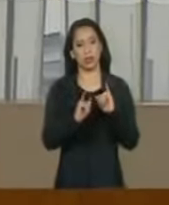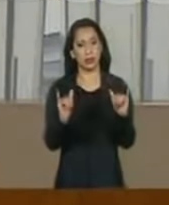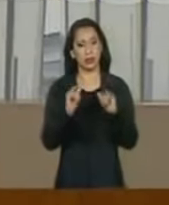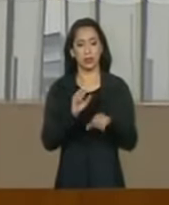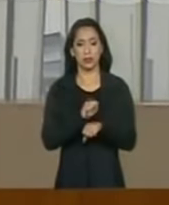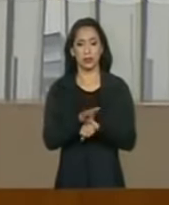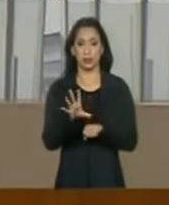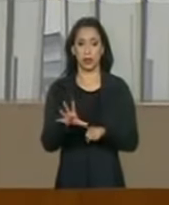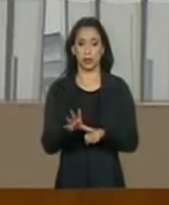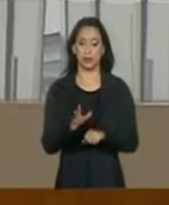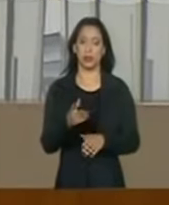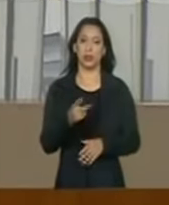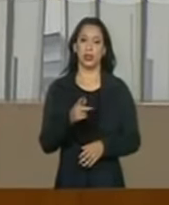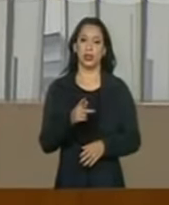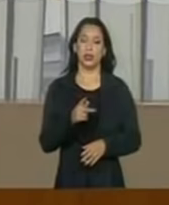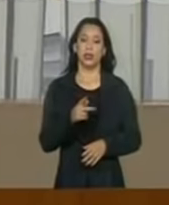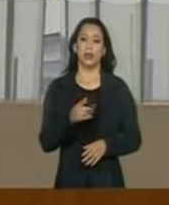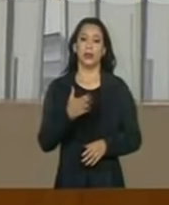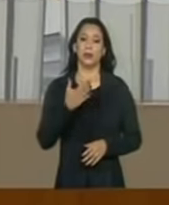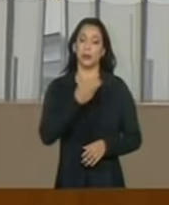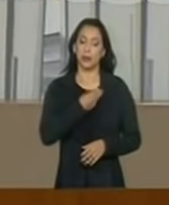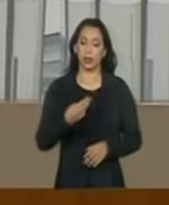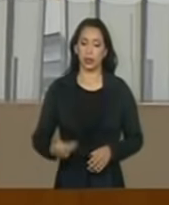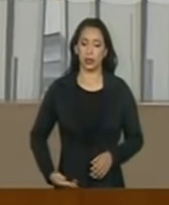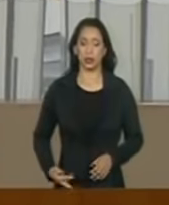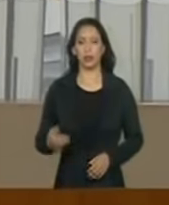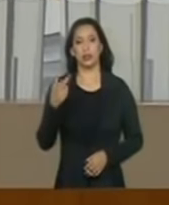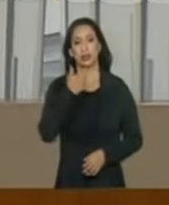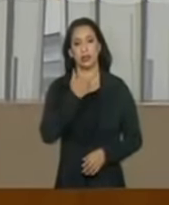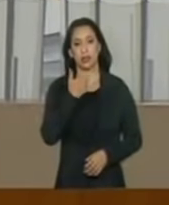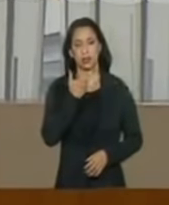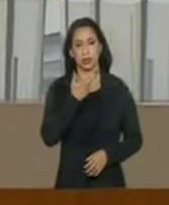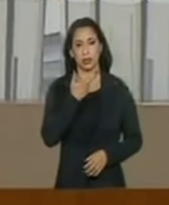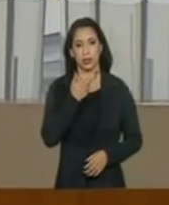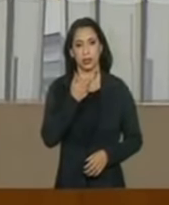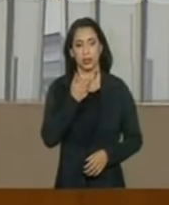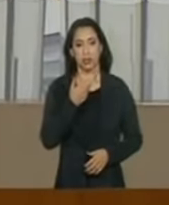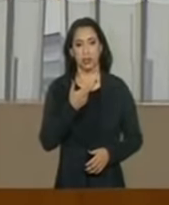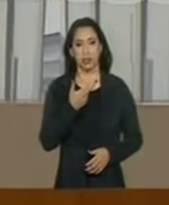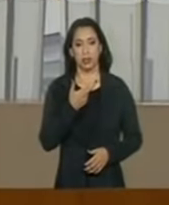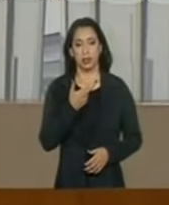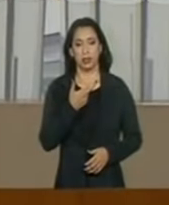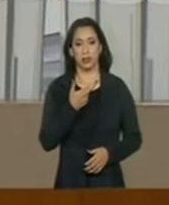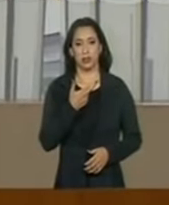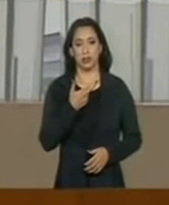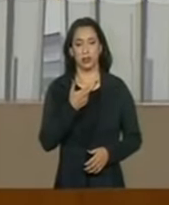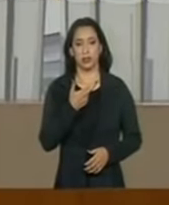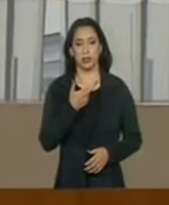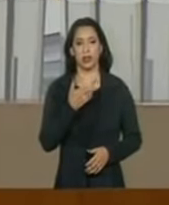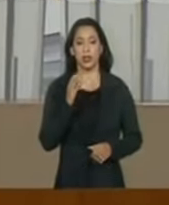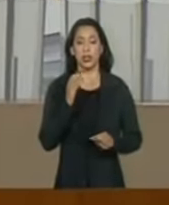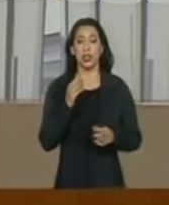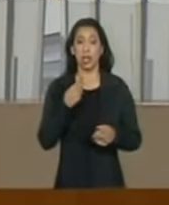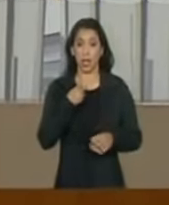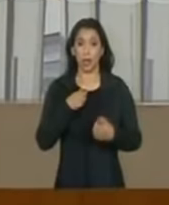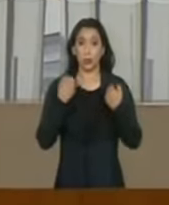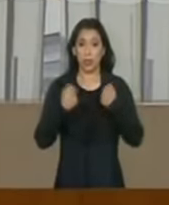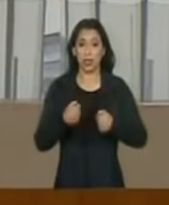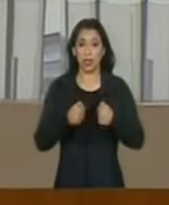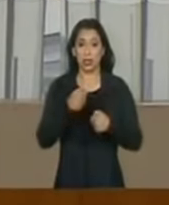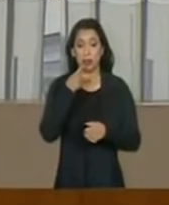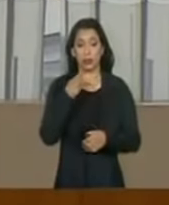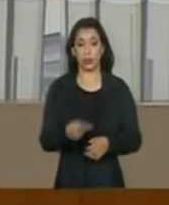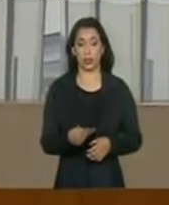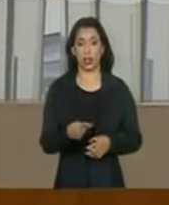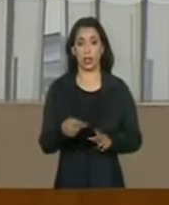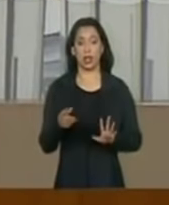presidente ministro ricardo lewandowski eles ricardo lewandowski não poderia de deixar de fazer esse comunicado se eu só uma portaria suspendendo